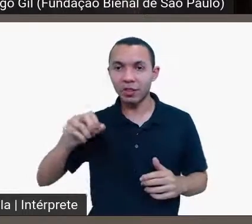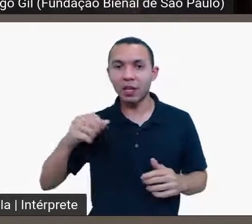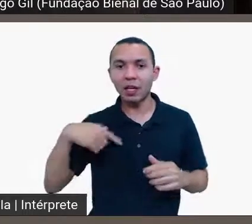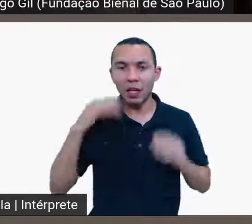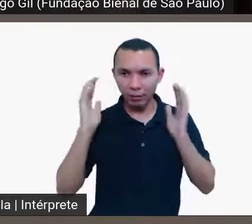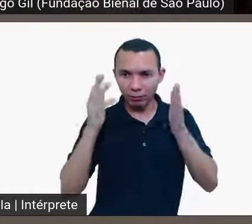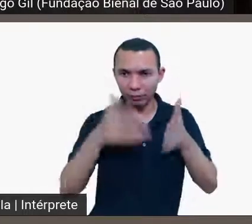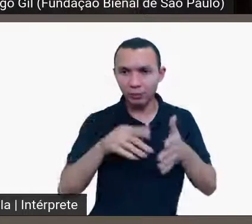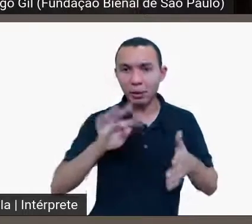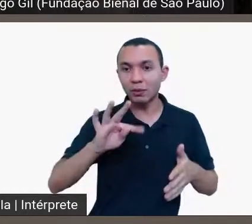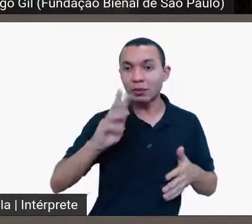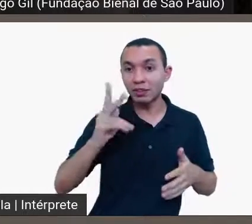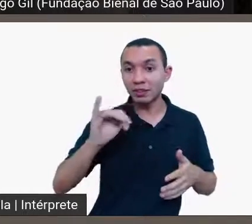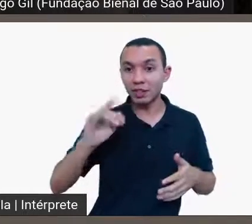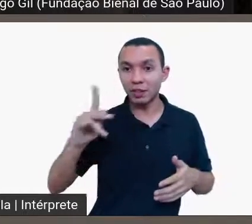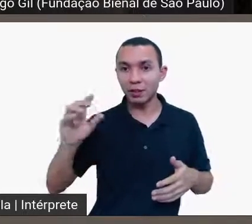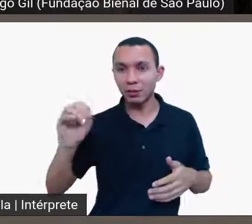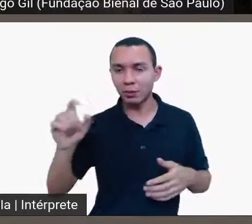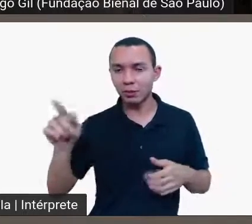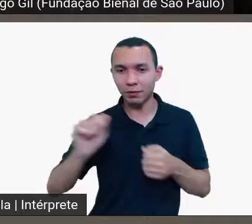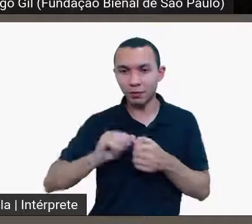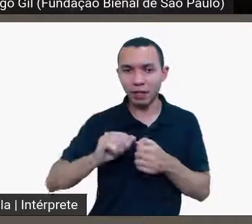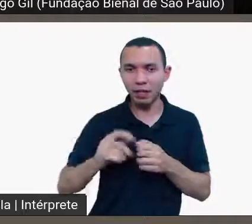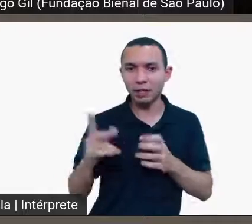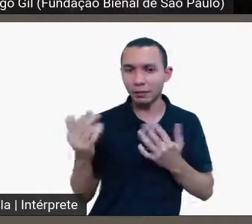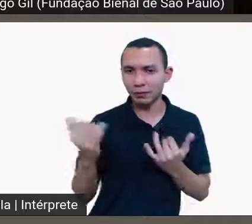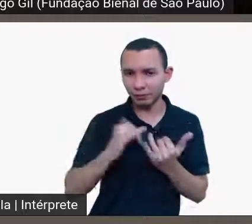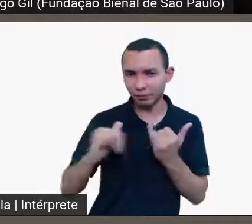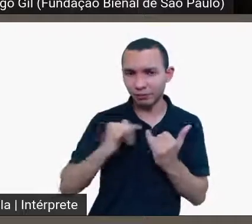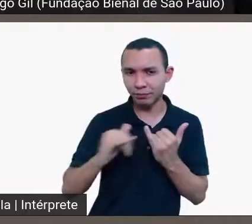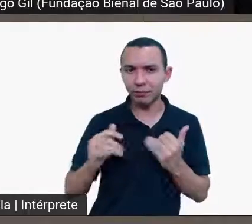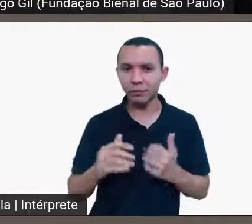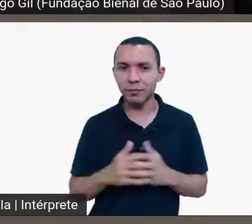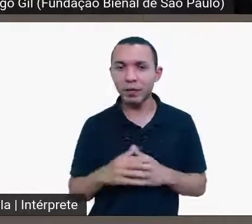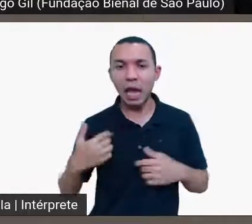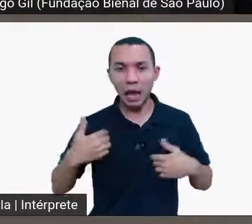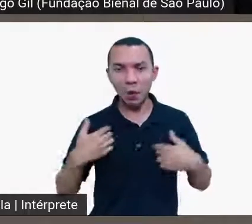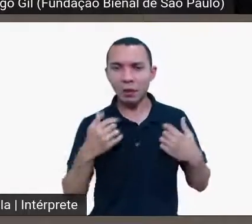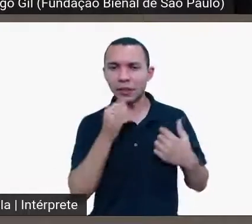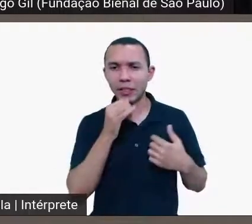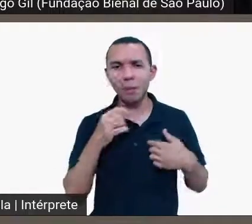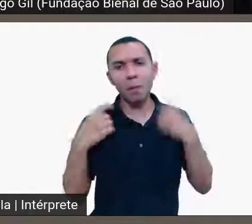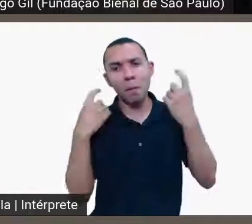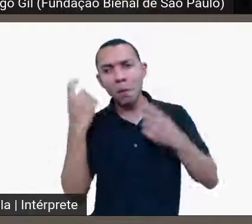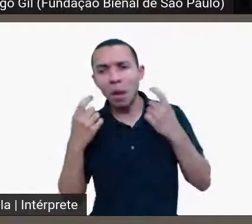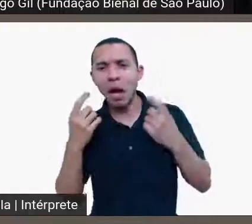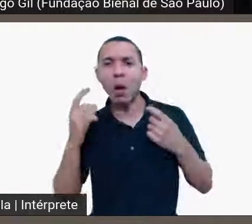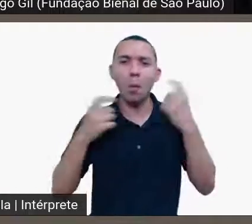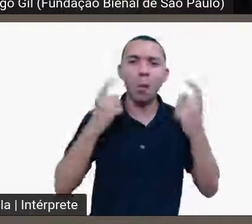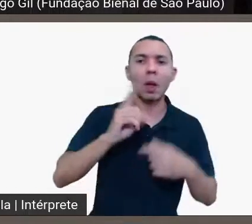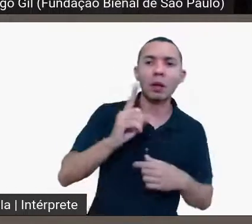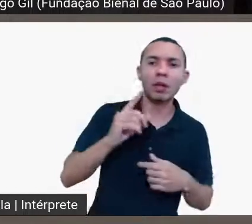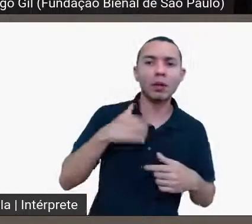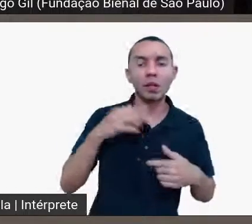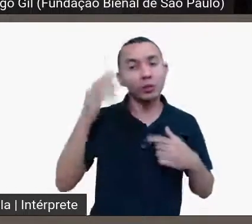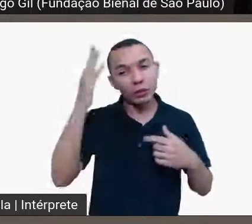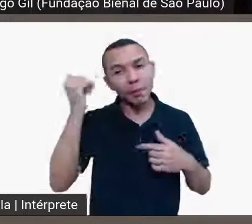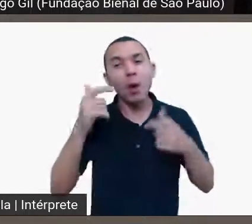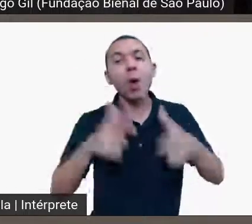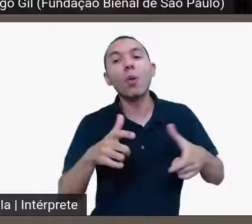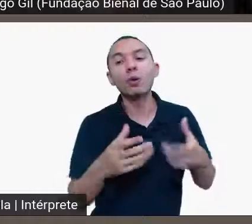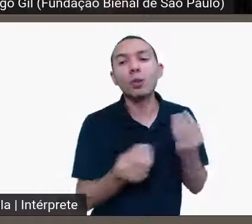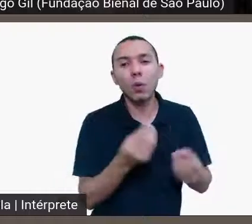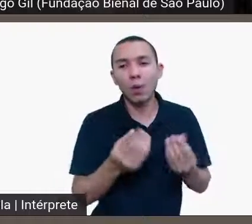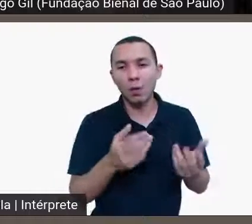o Tiago faz, ou seja, não está, mas isso não, eu não estou preocupado com não estar, eu quero saber onde está, entendeu? Quais as relações